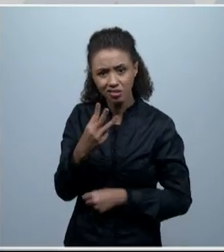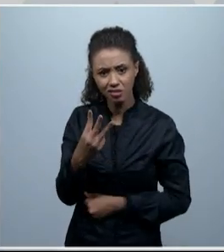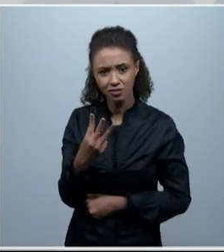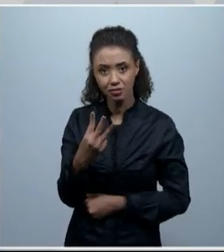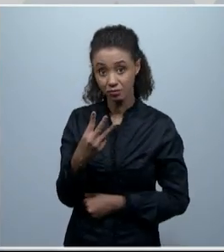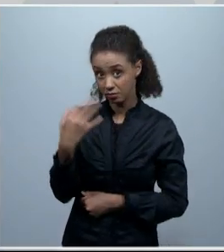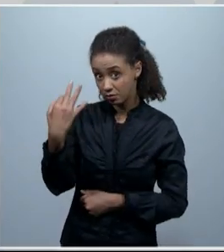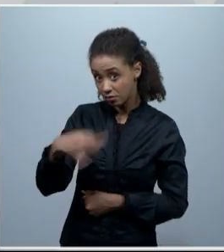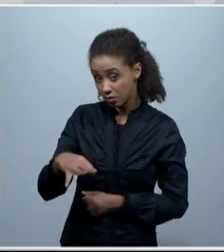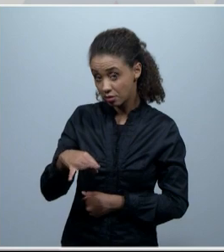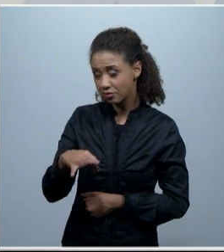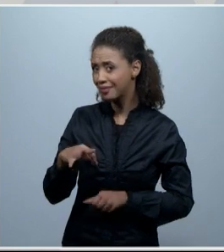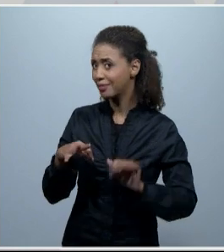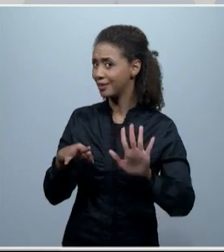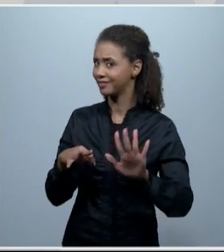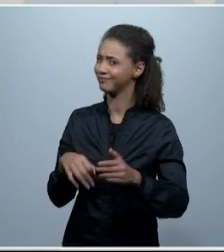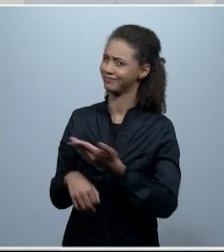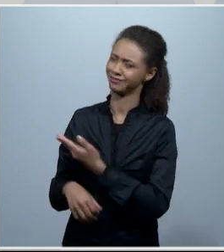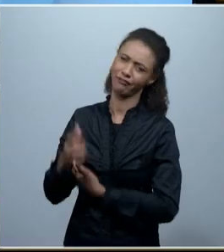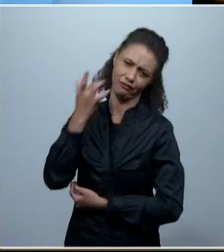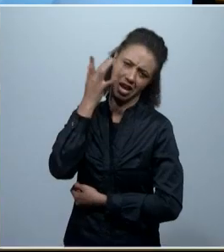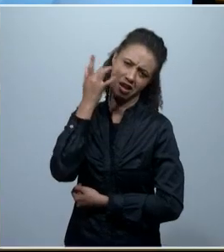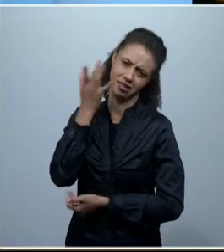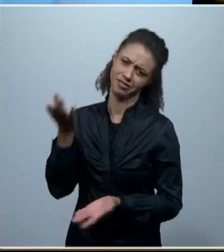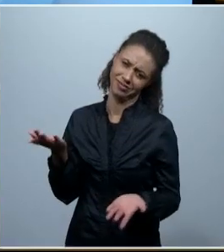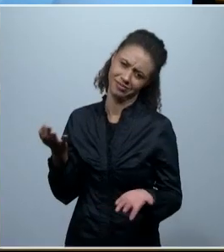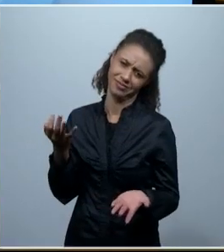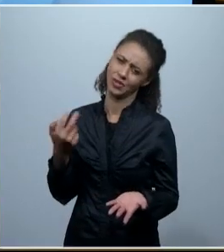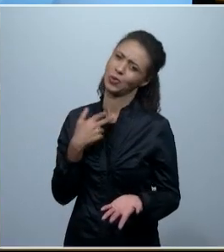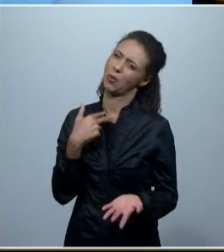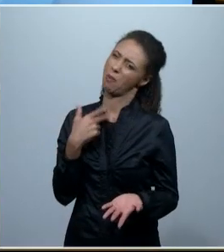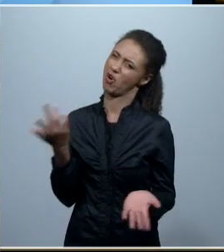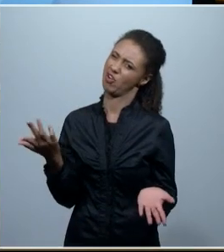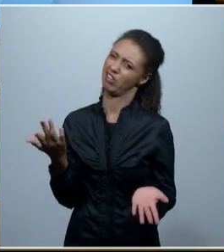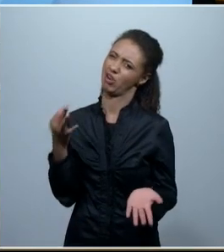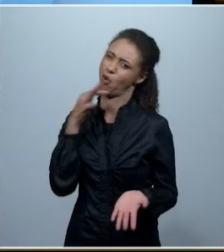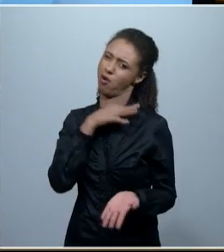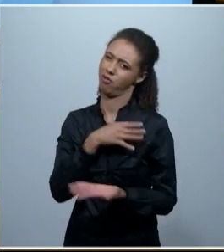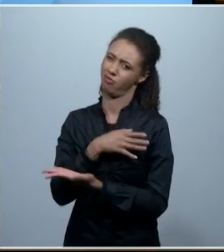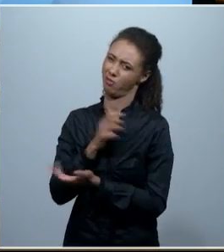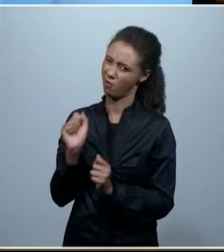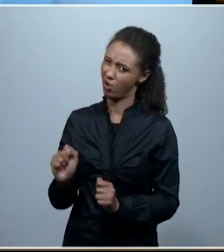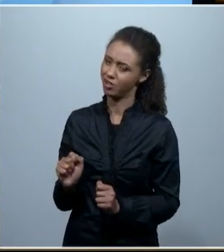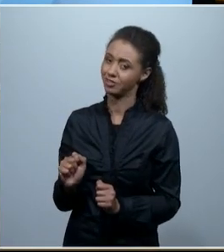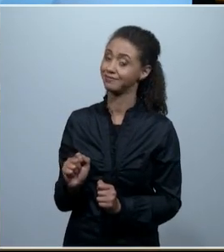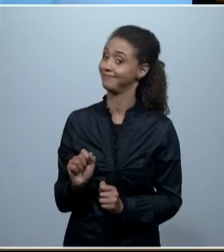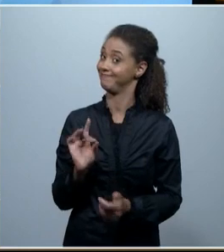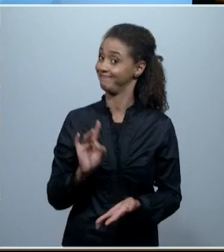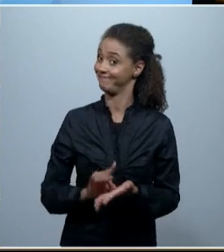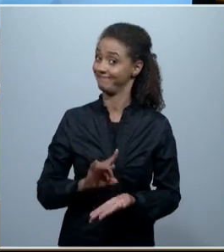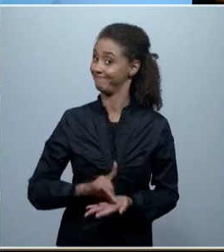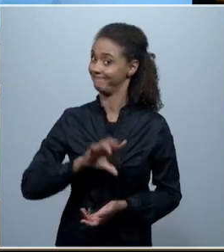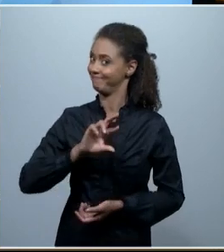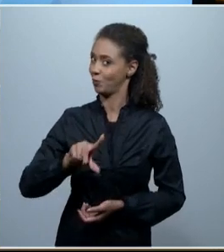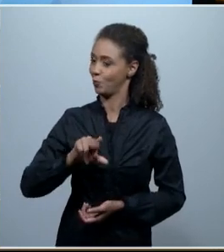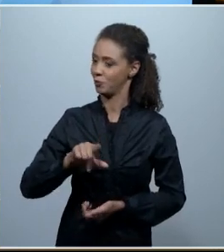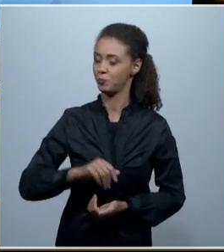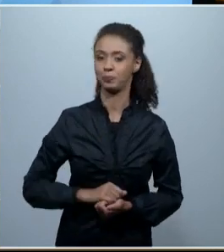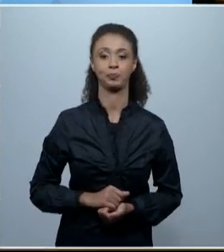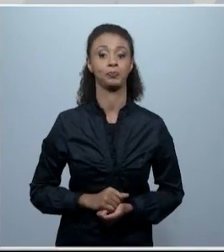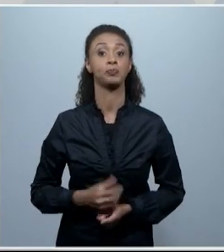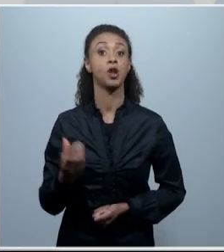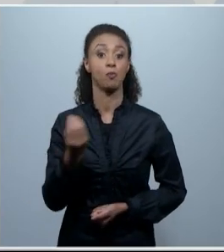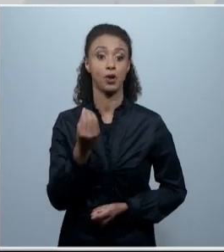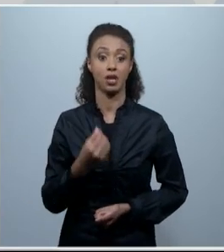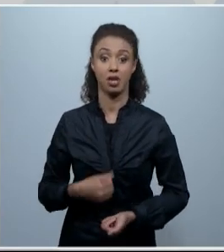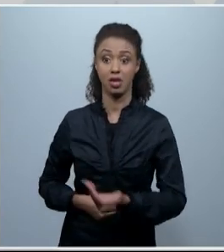terceira está muito fácil né não poderia ser tão simples assim e não é porque porque é isso que eu